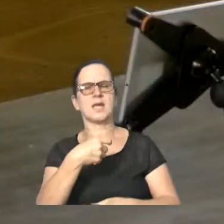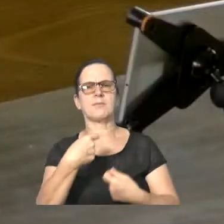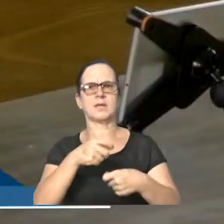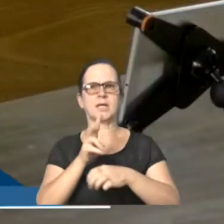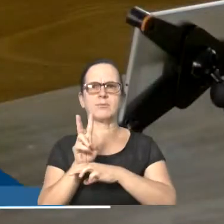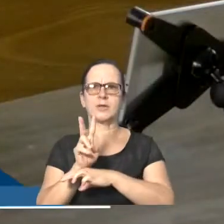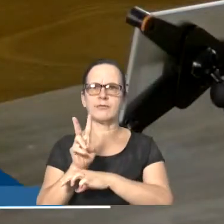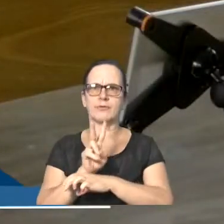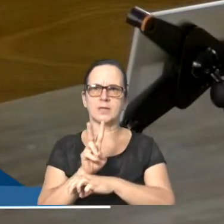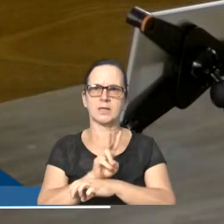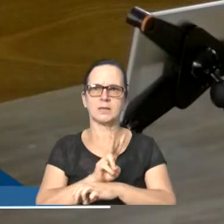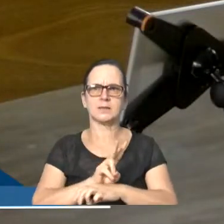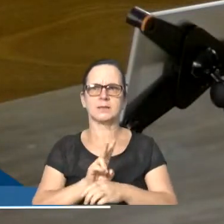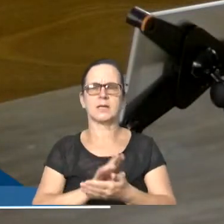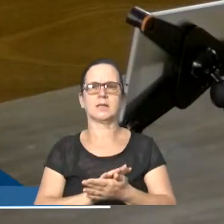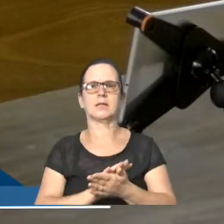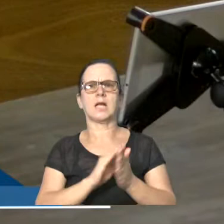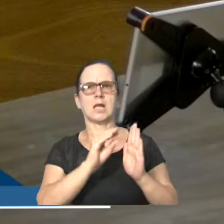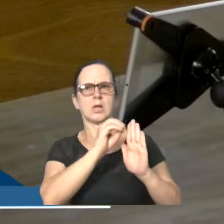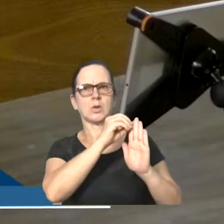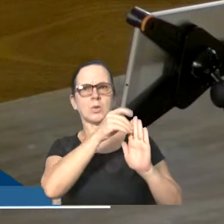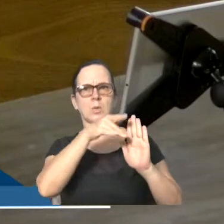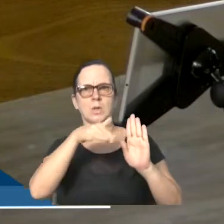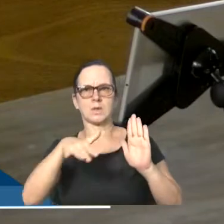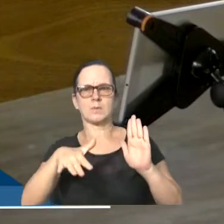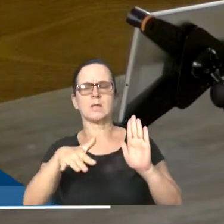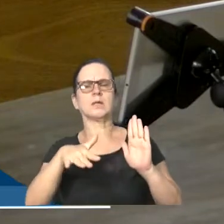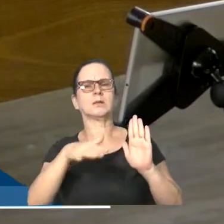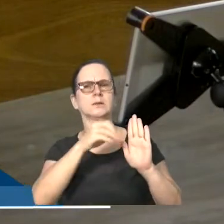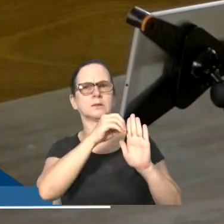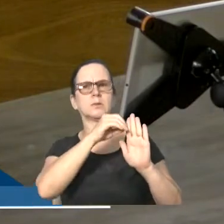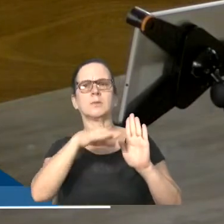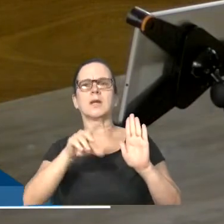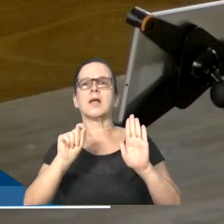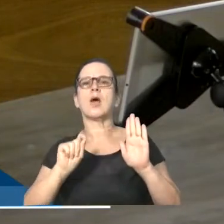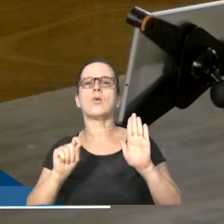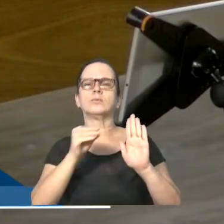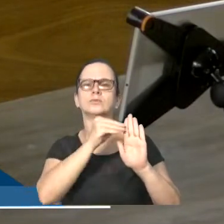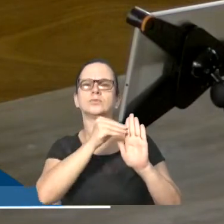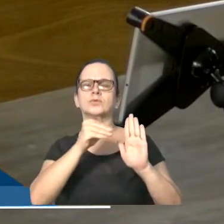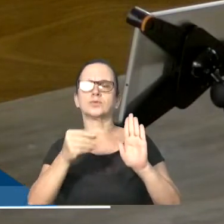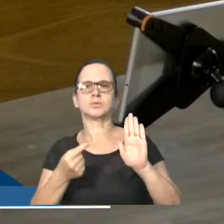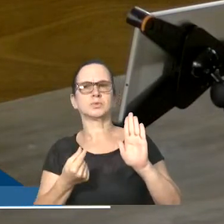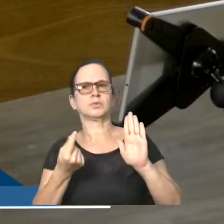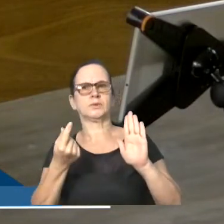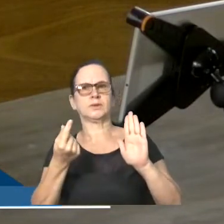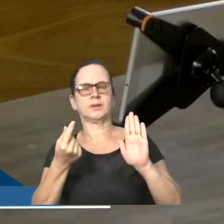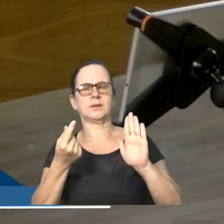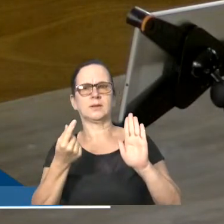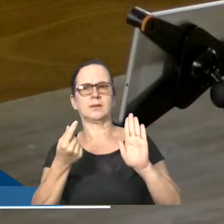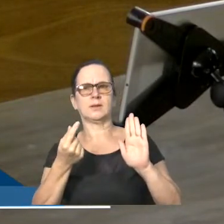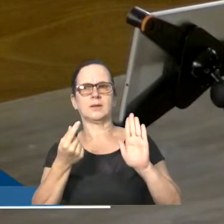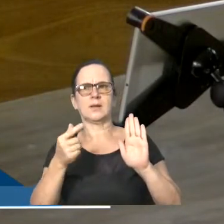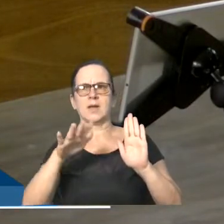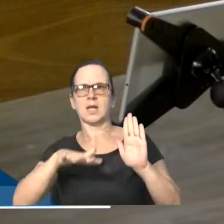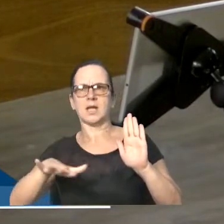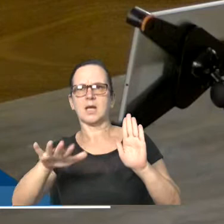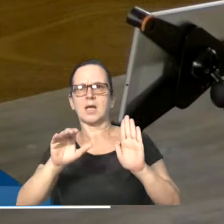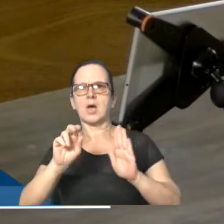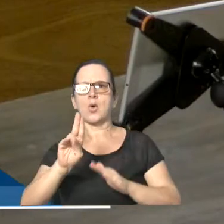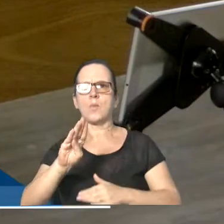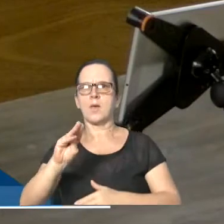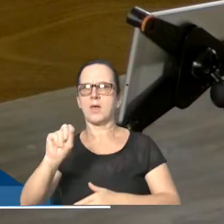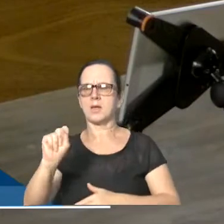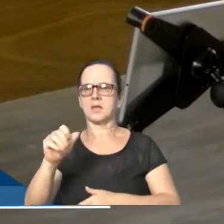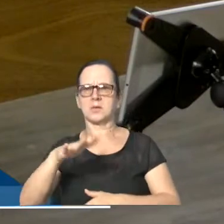fiscalizar as emendas impositivas, né, acompanhar de perto. Só deixar relatado que para essa unidade eu não destinei o